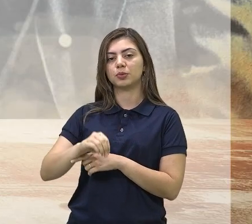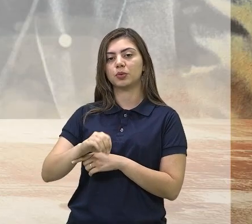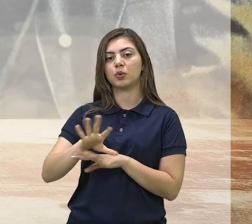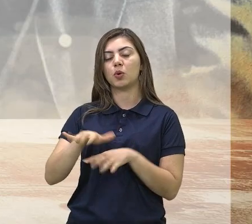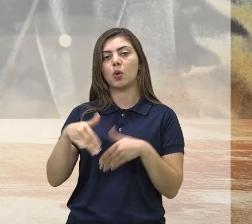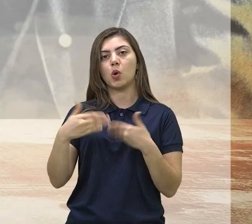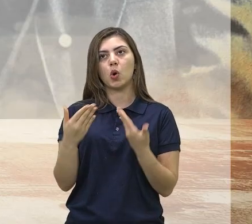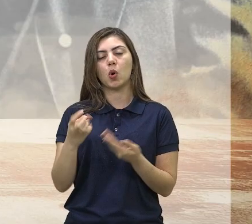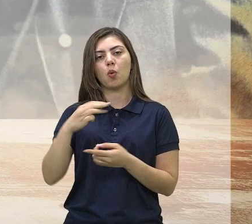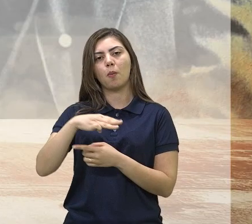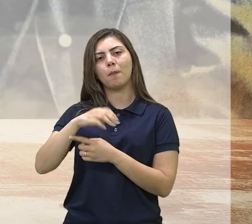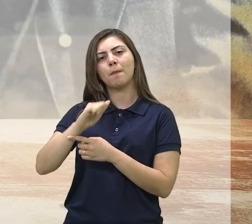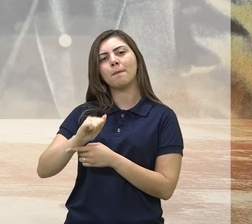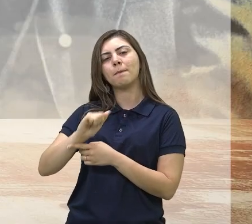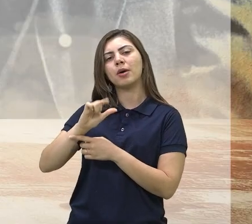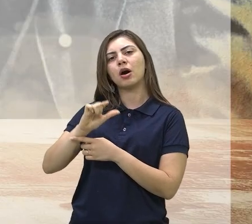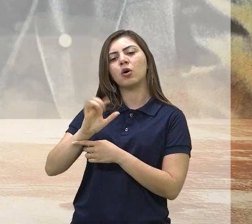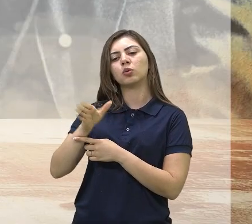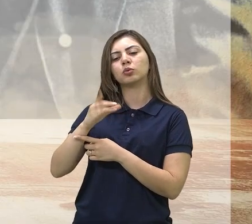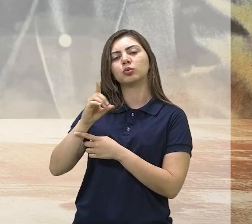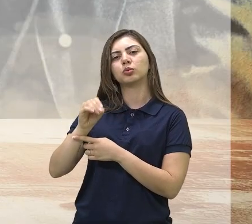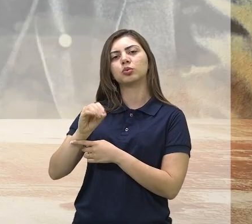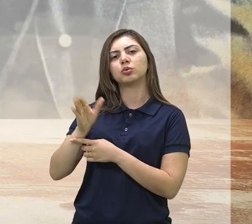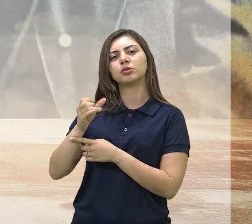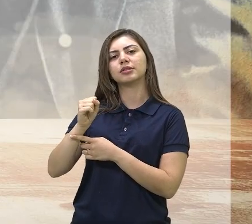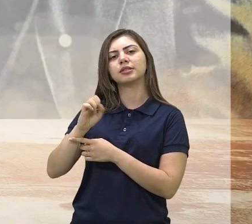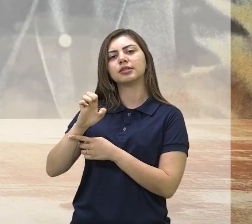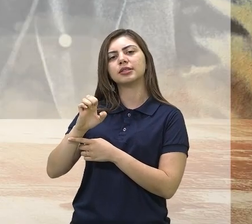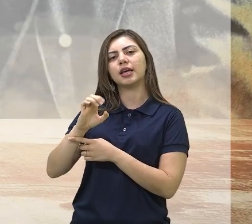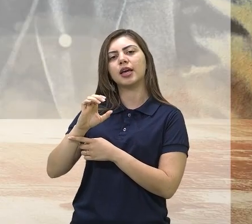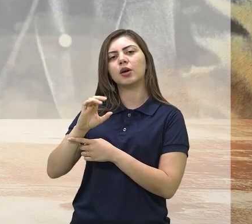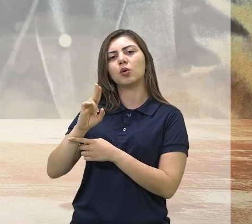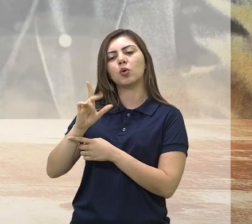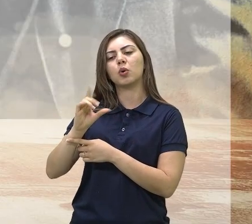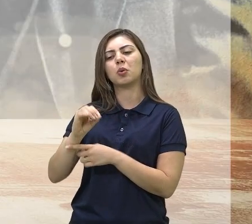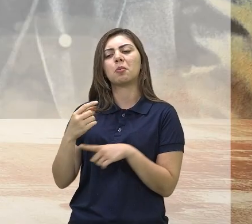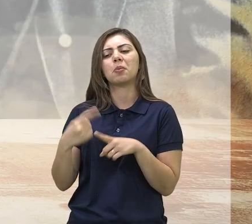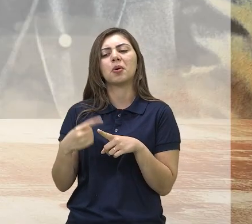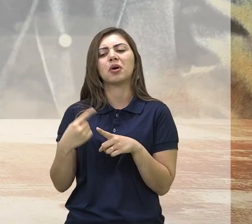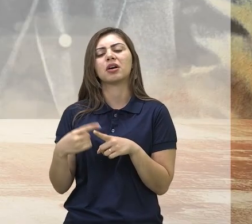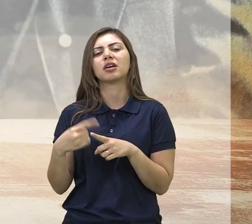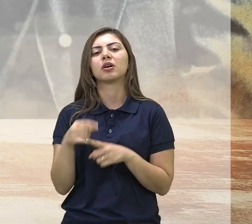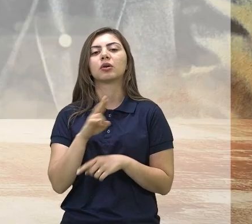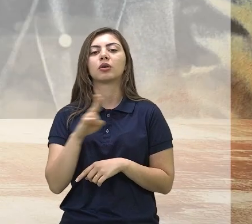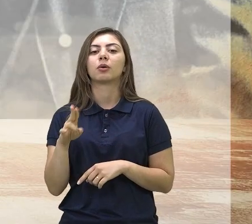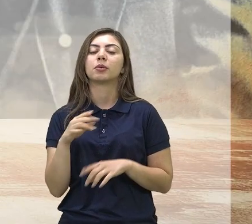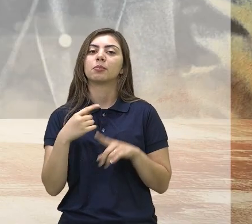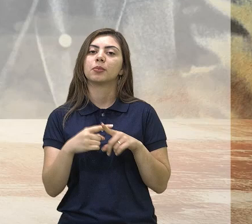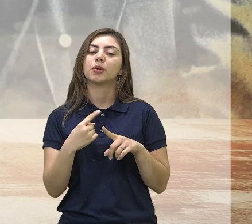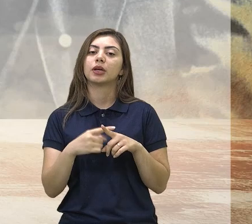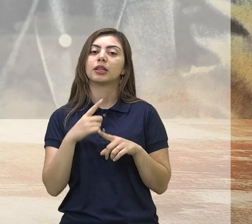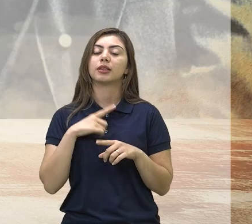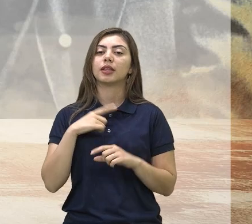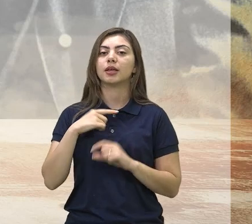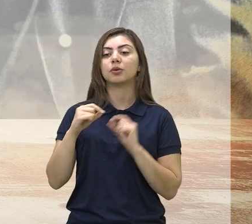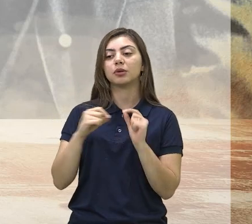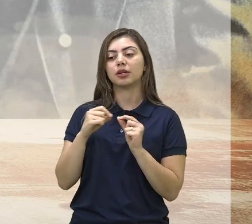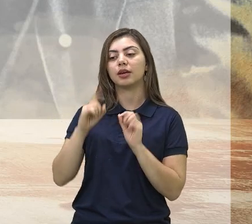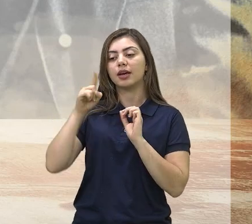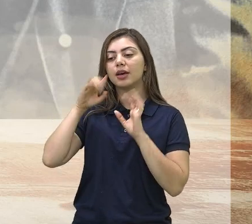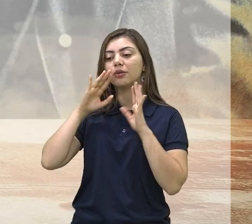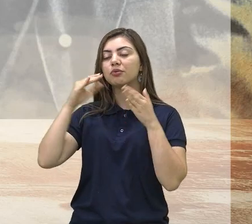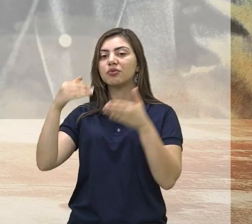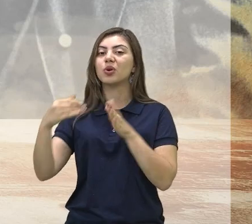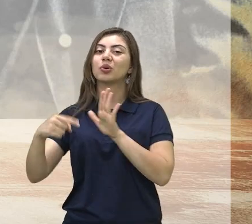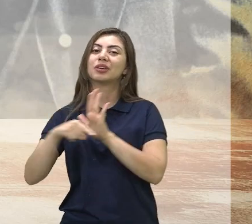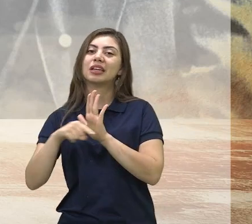Por que é o mal do século? Esse momento agora, ele tem mais um lado pessimista,